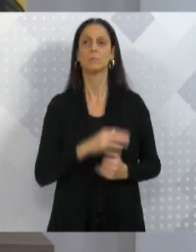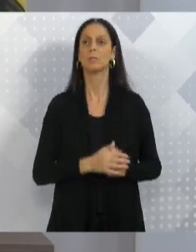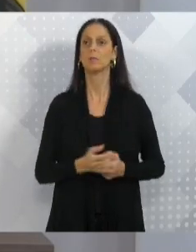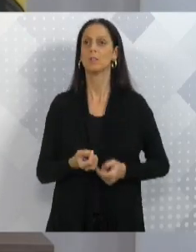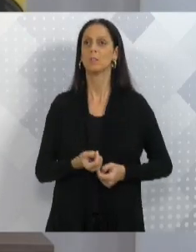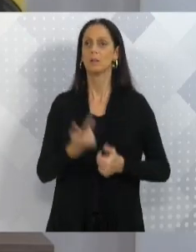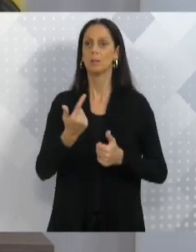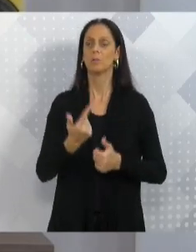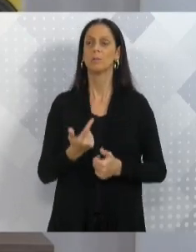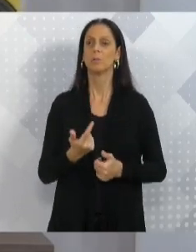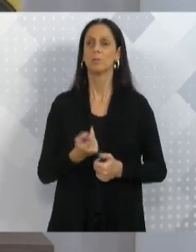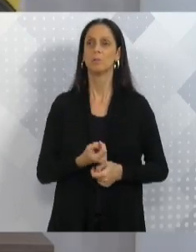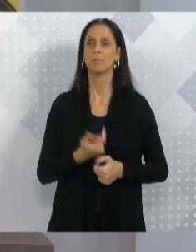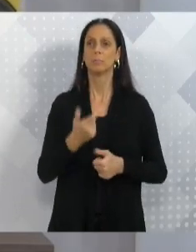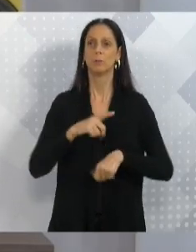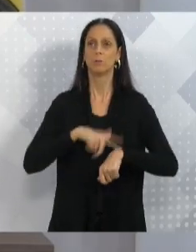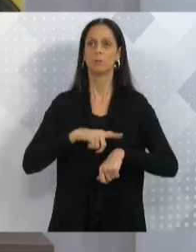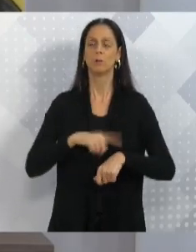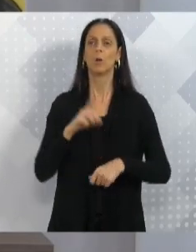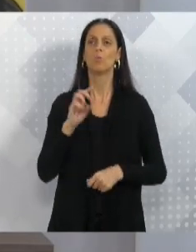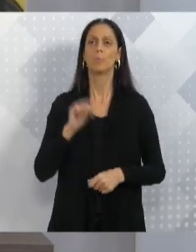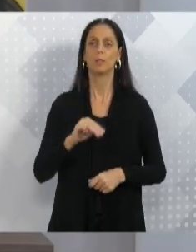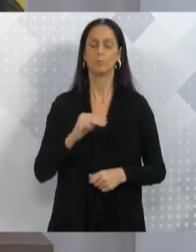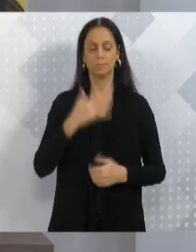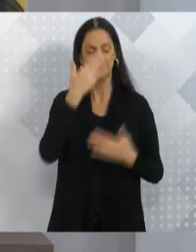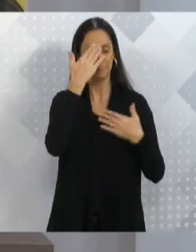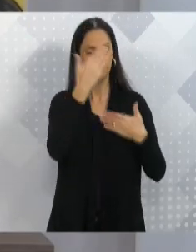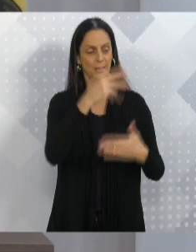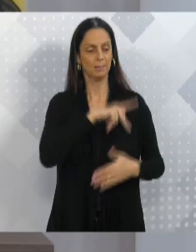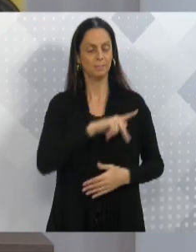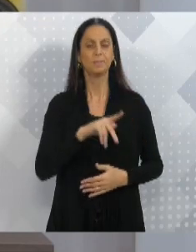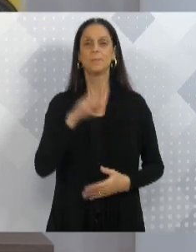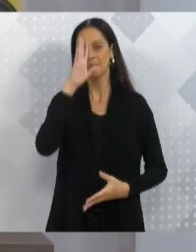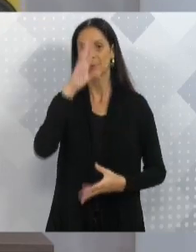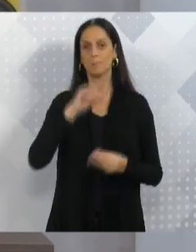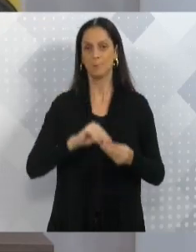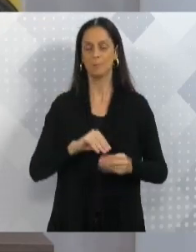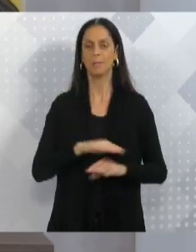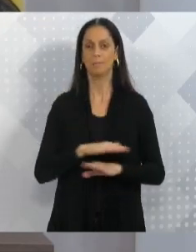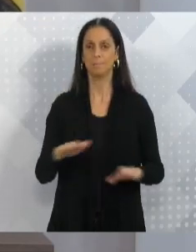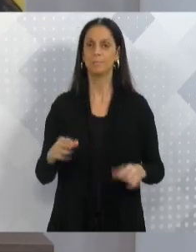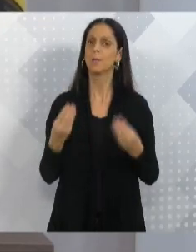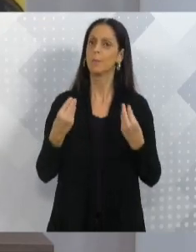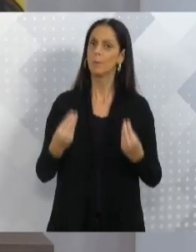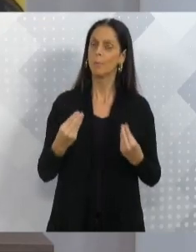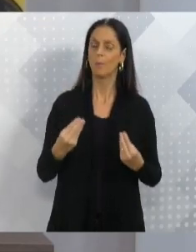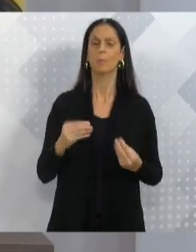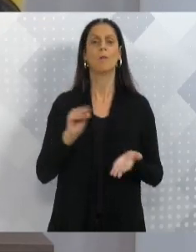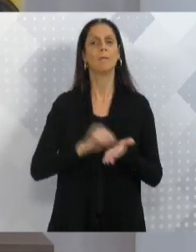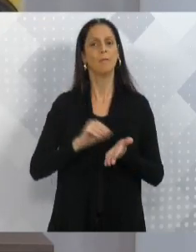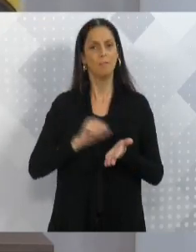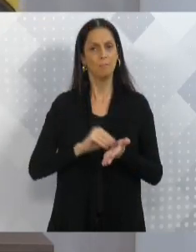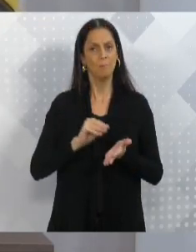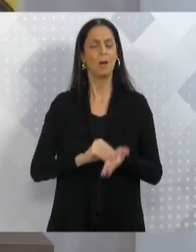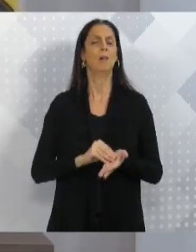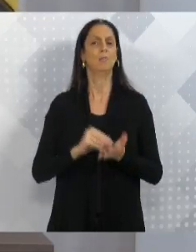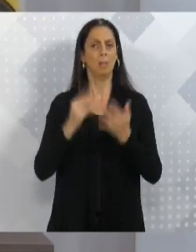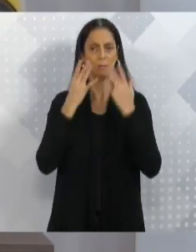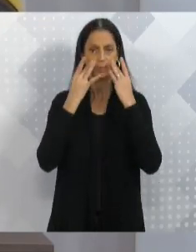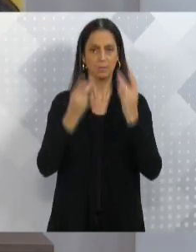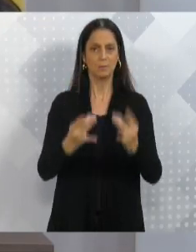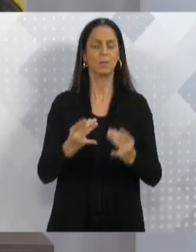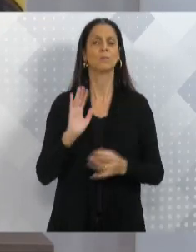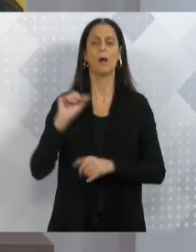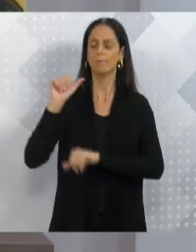segundos, vou dar mais um minuto. Obrigado, presidente. Então, para concluir, né, é um descaso, entra governo, sai governo